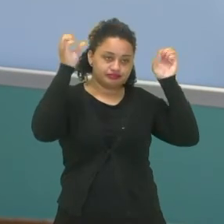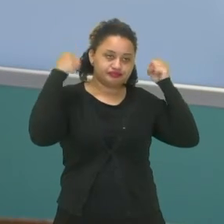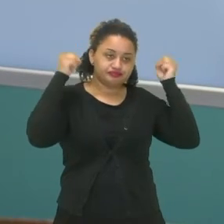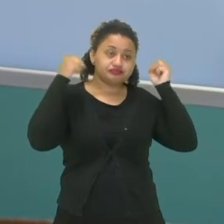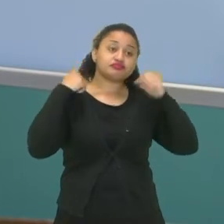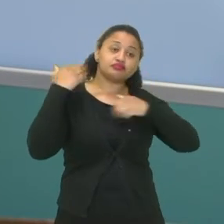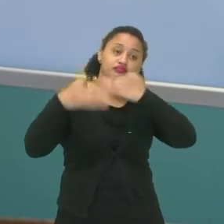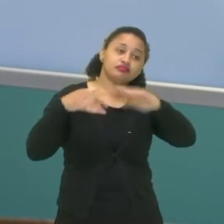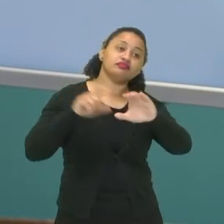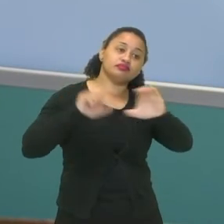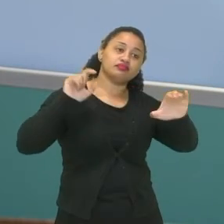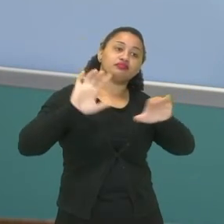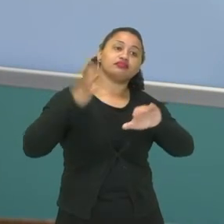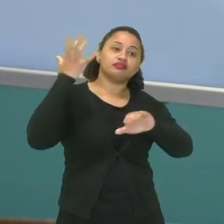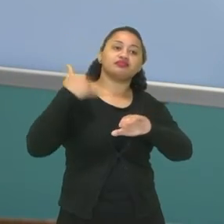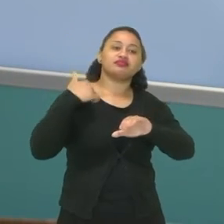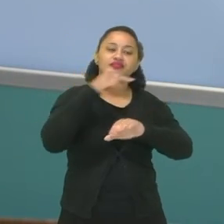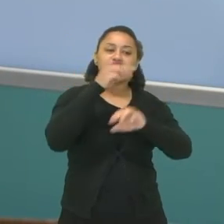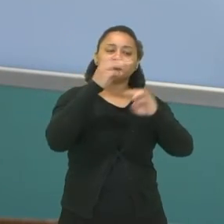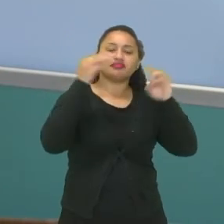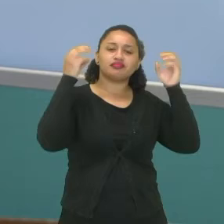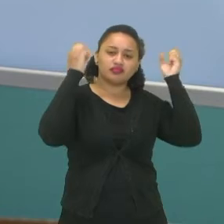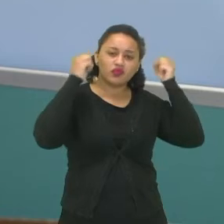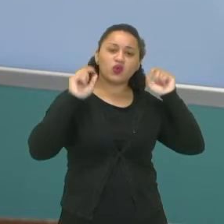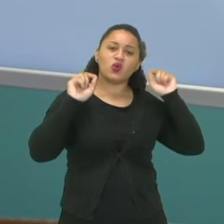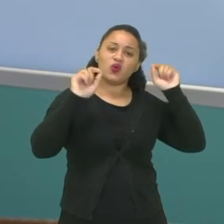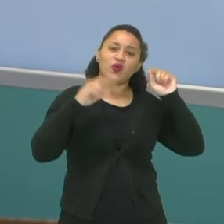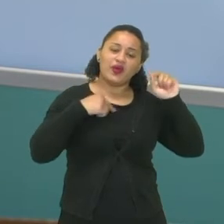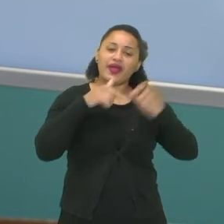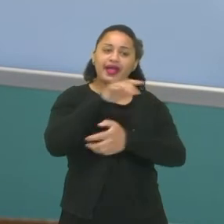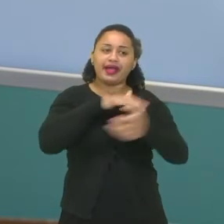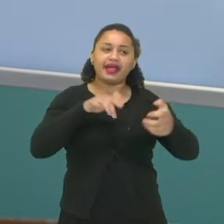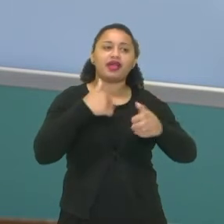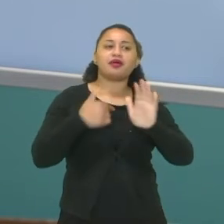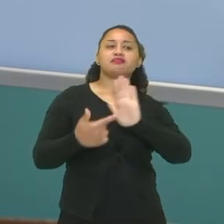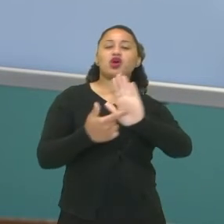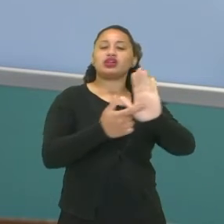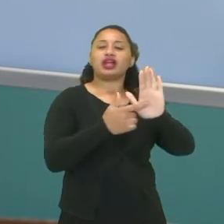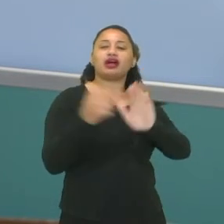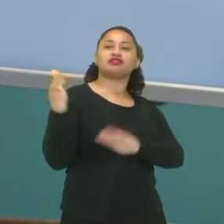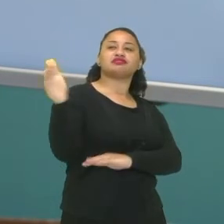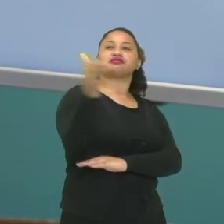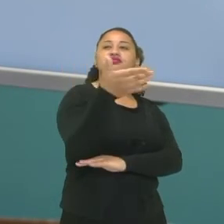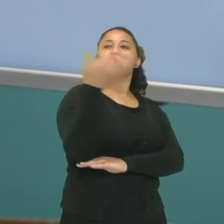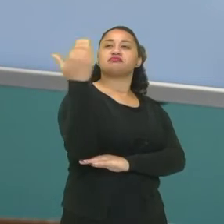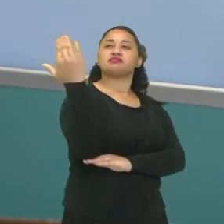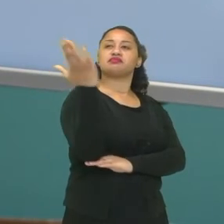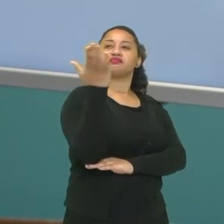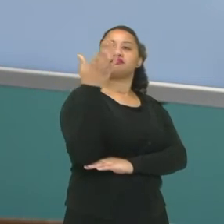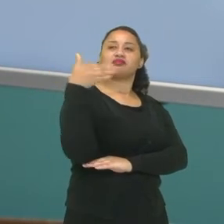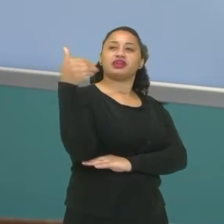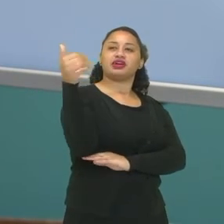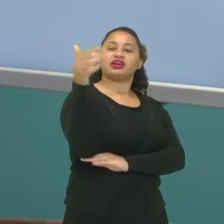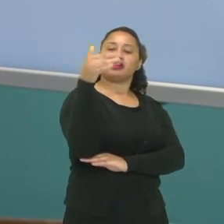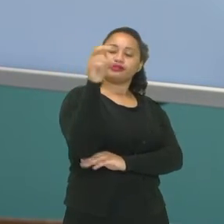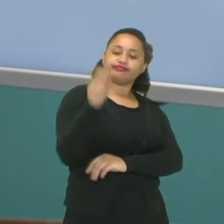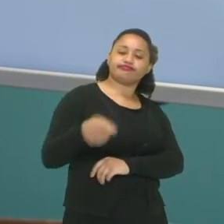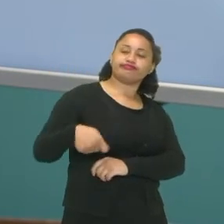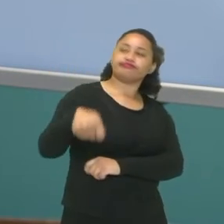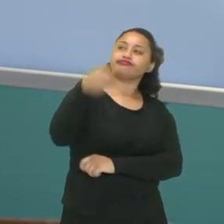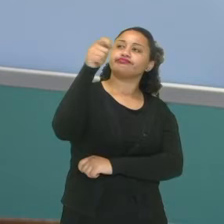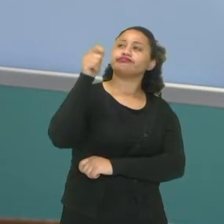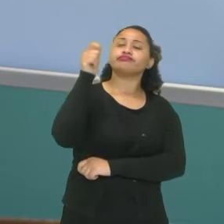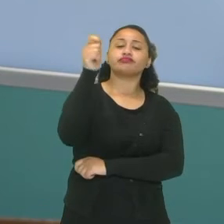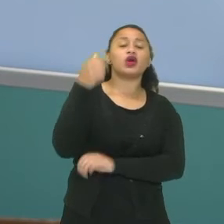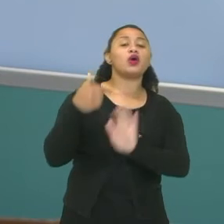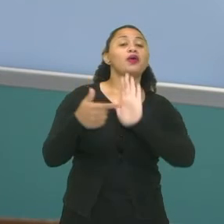que ocorria no México, os rebeldes ostentavam estandartes, né? Como se fossem bandeiras que